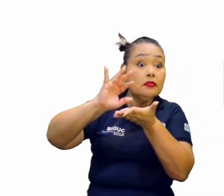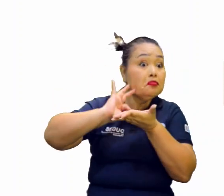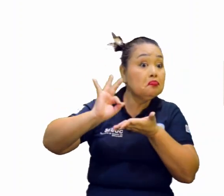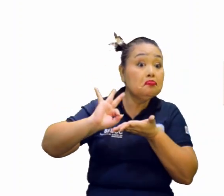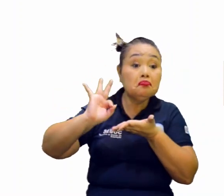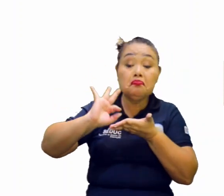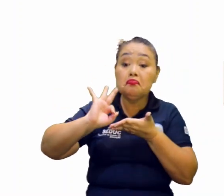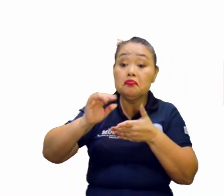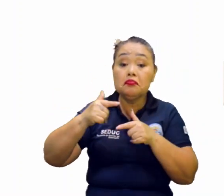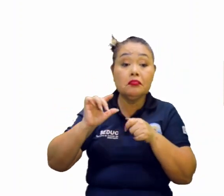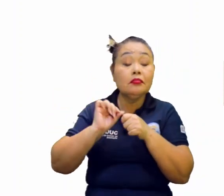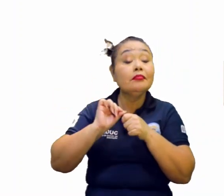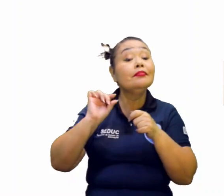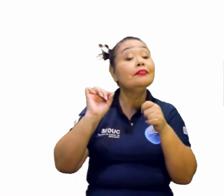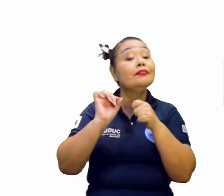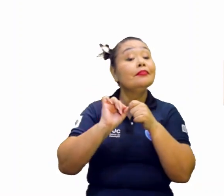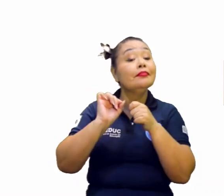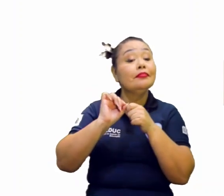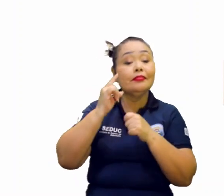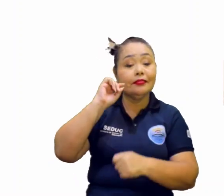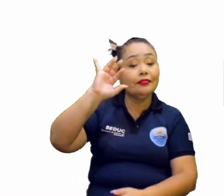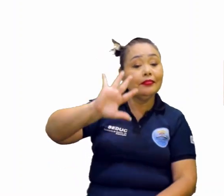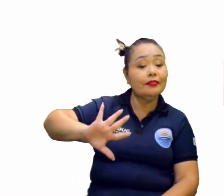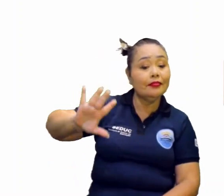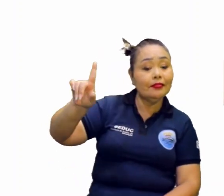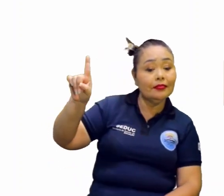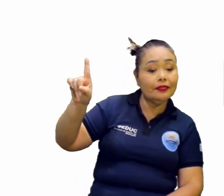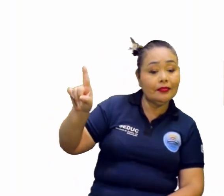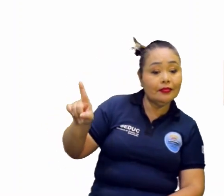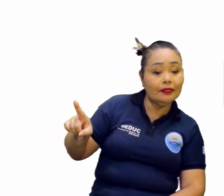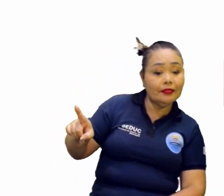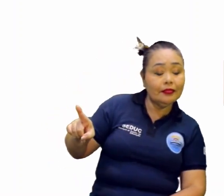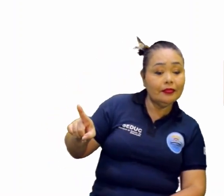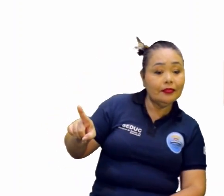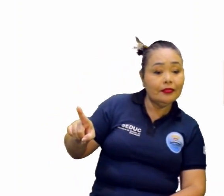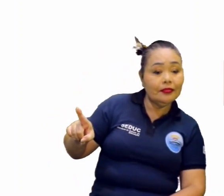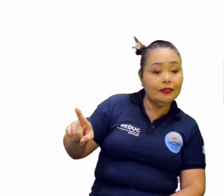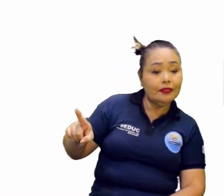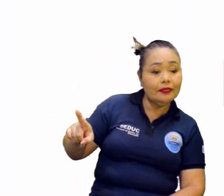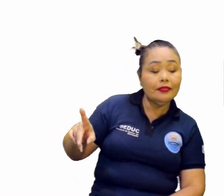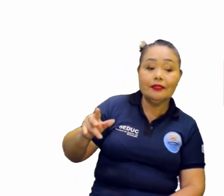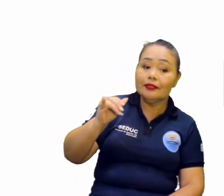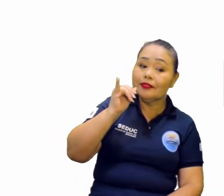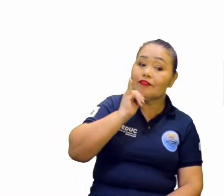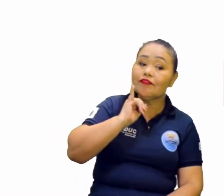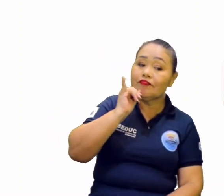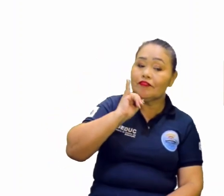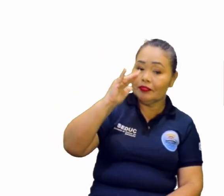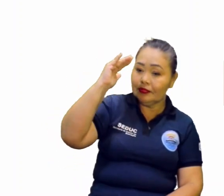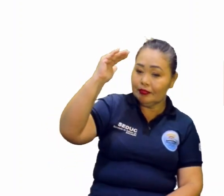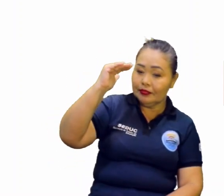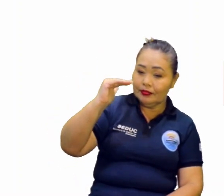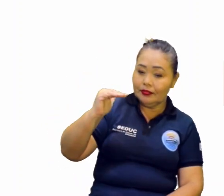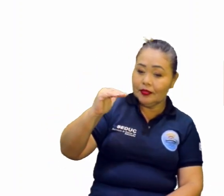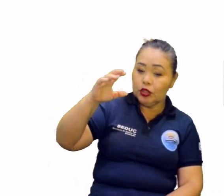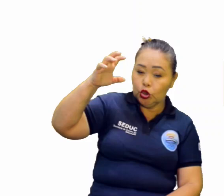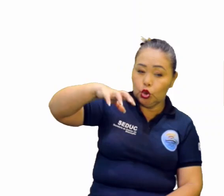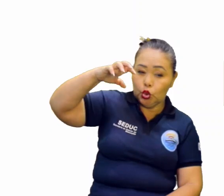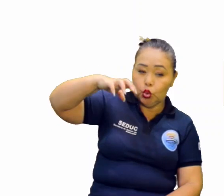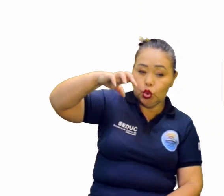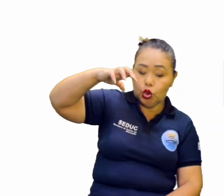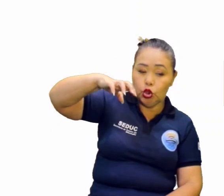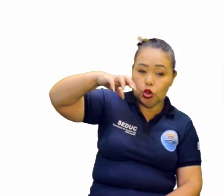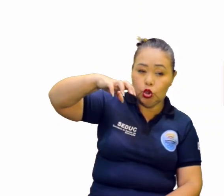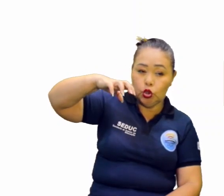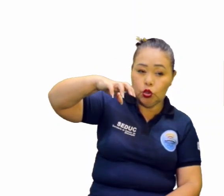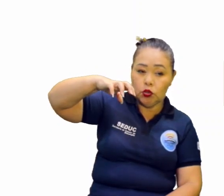faz com que, olha aqui na imagem aqui embaixo, quando, por exemplo, numa chuva, né,